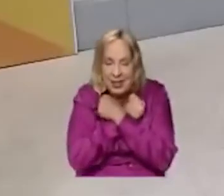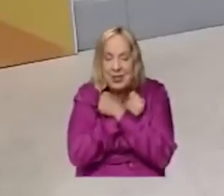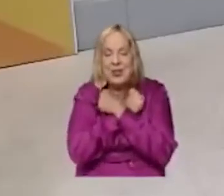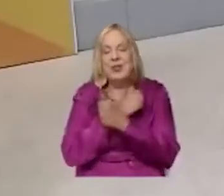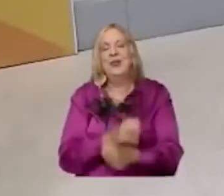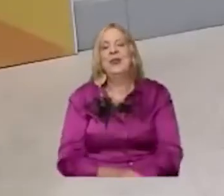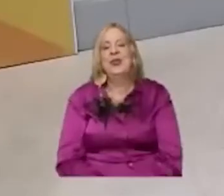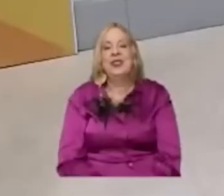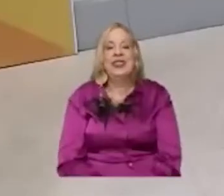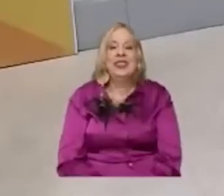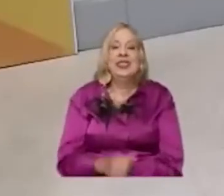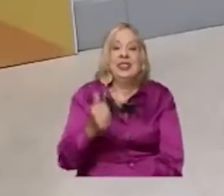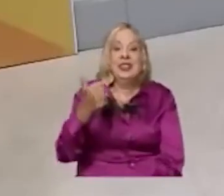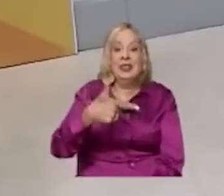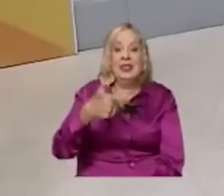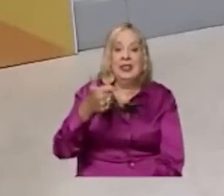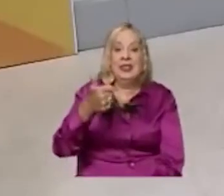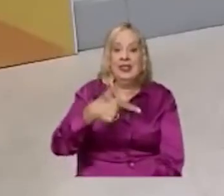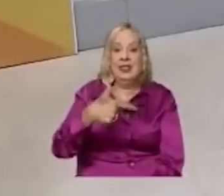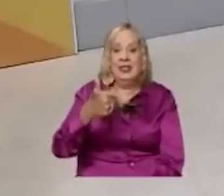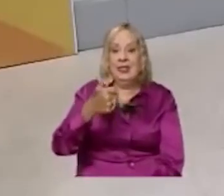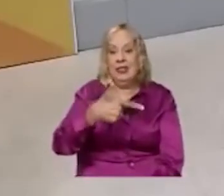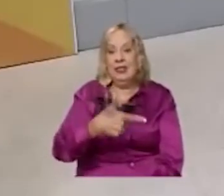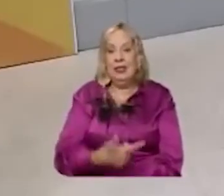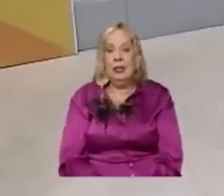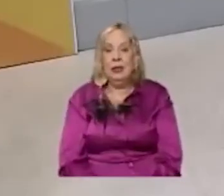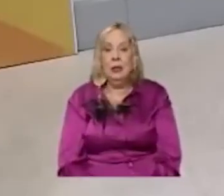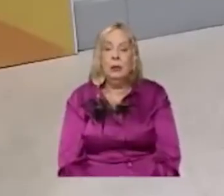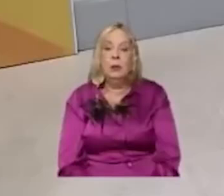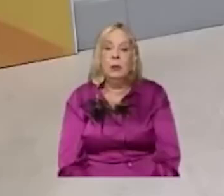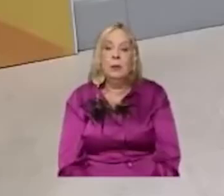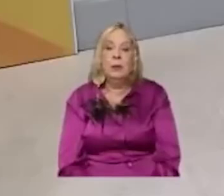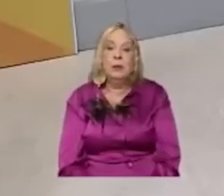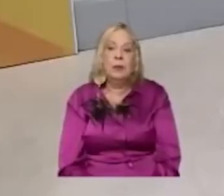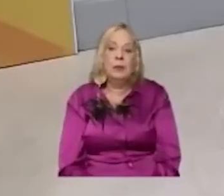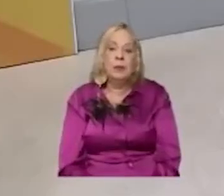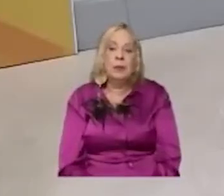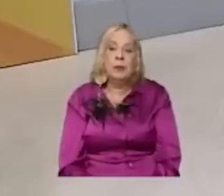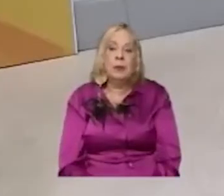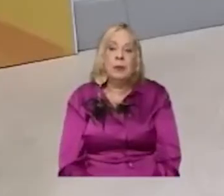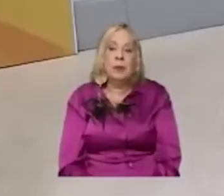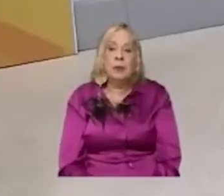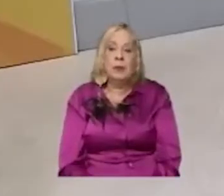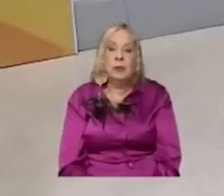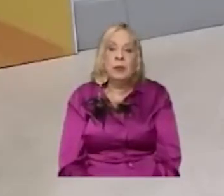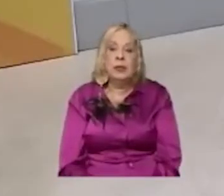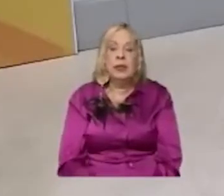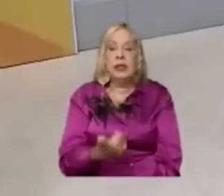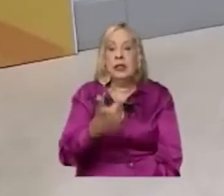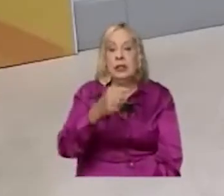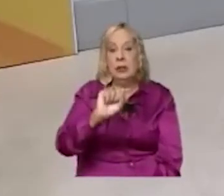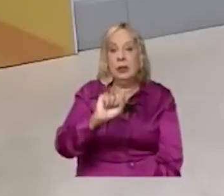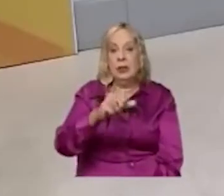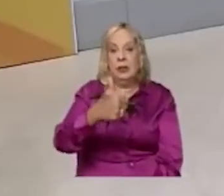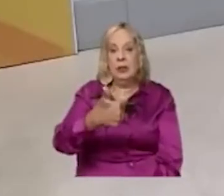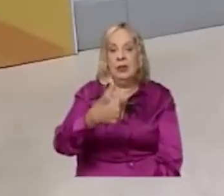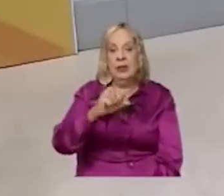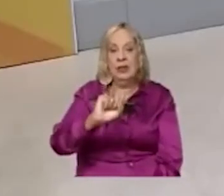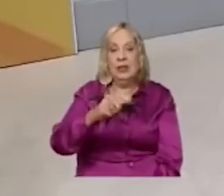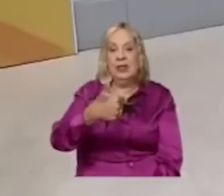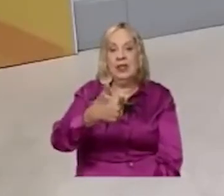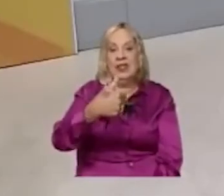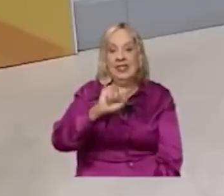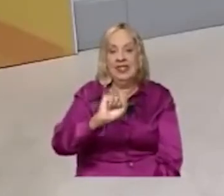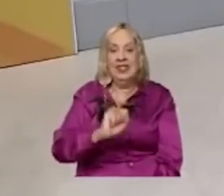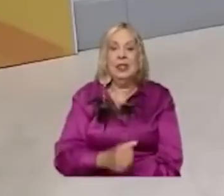número 12, hein? Número 12 agora, 12. 12 e 18.